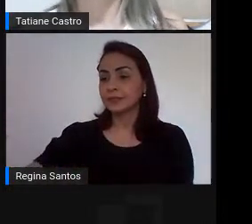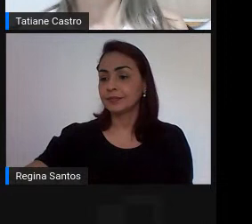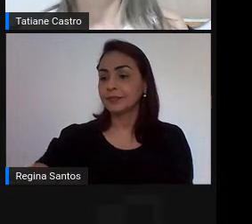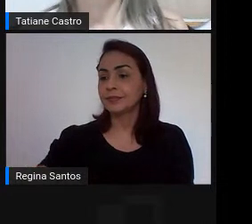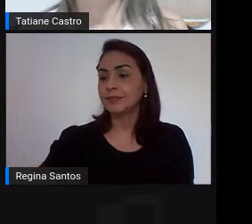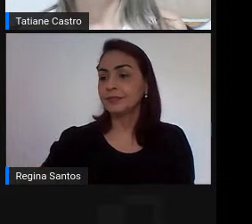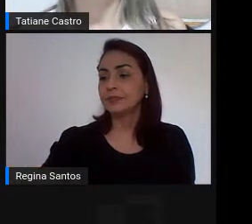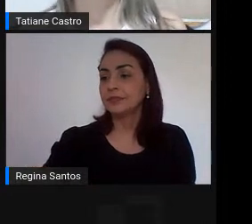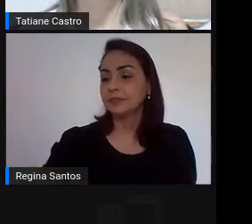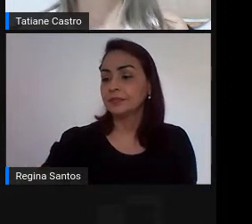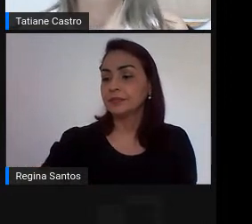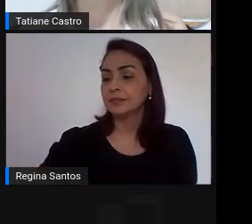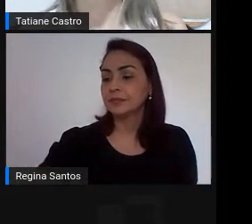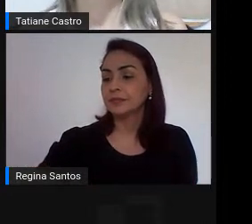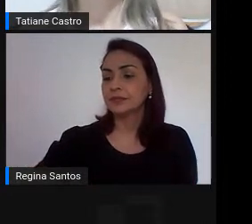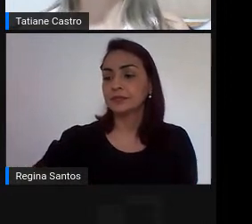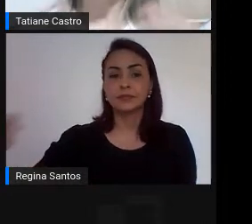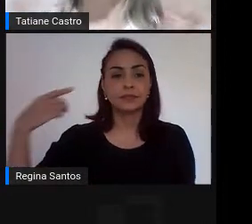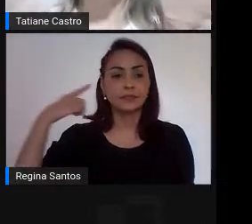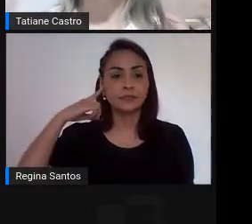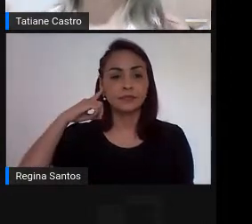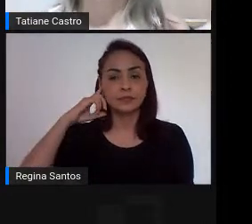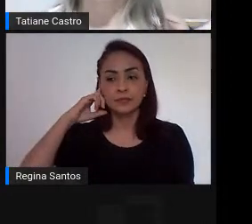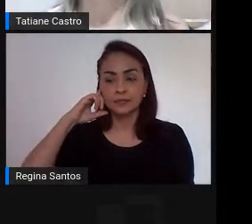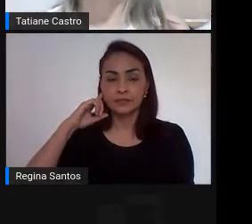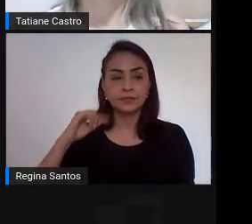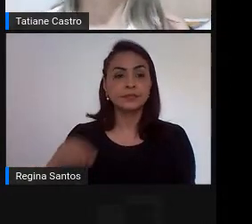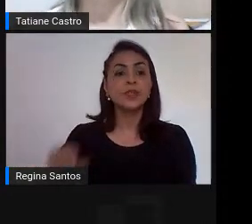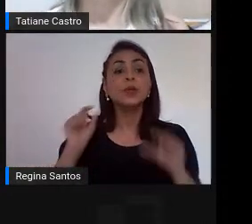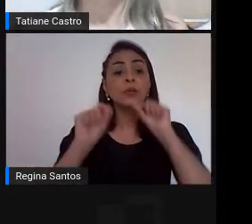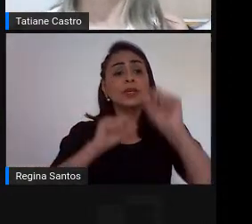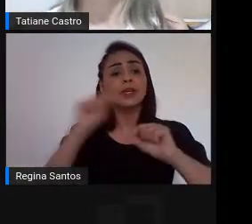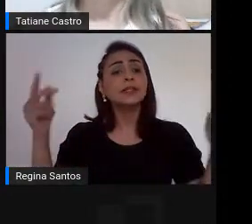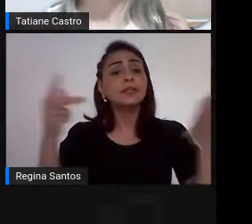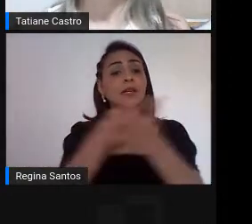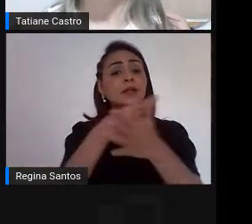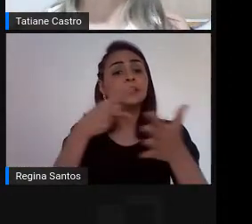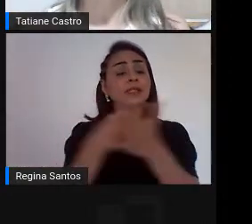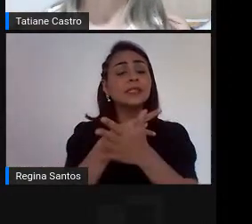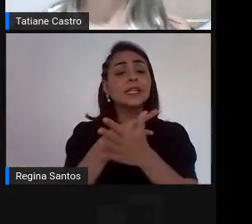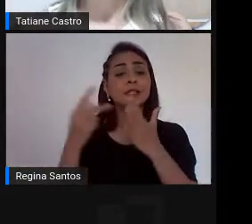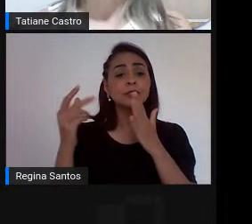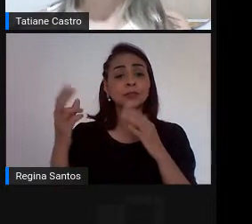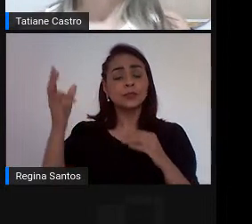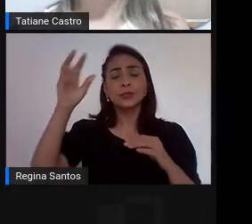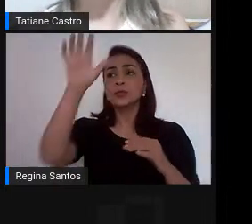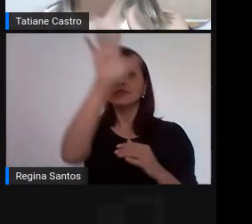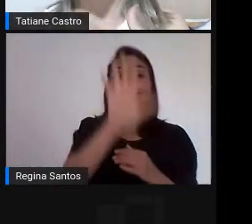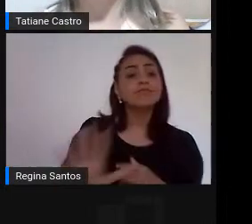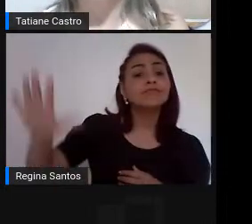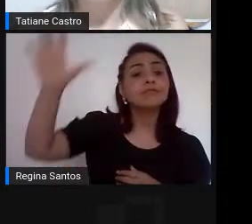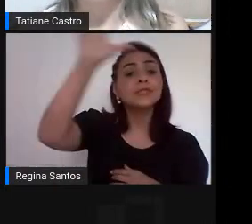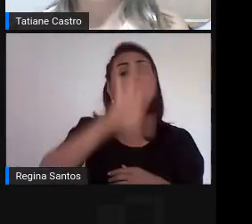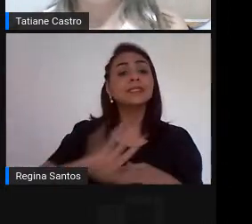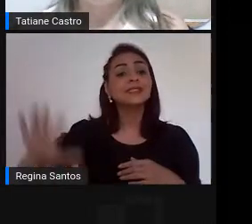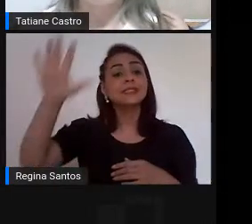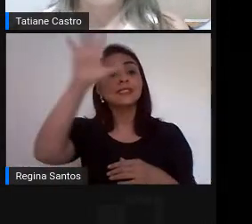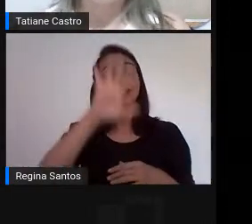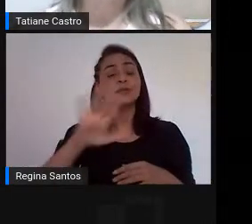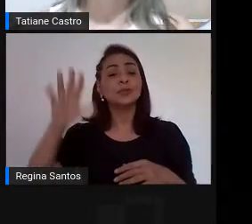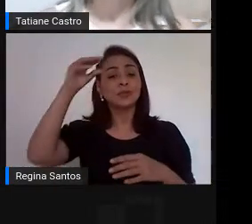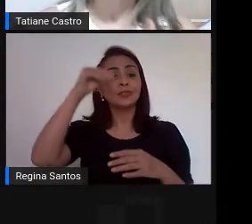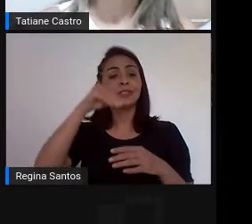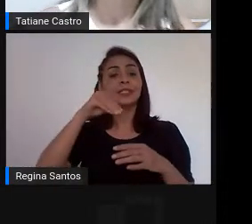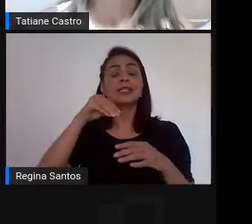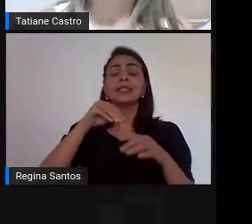curricular do curso de letras da UFAC, quer dizer, o que estava acontecendo num cenário nacional, dentro das nossas ciências de